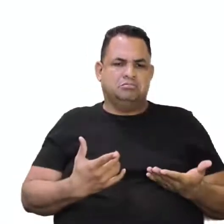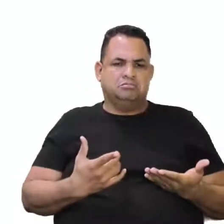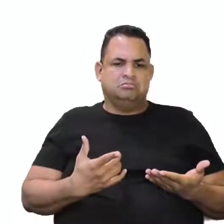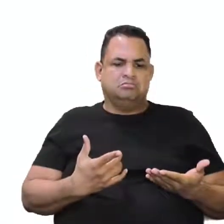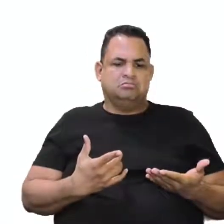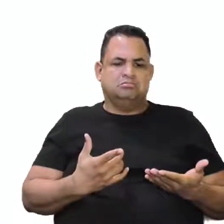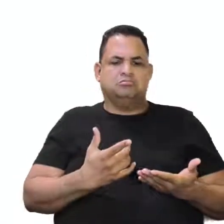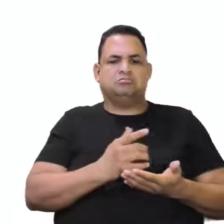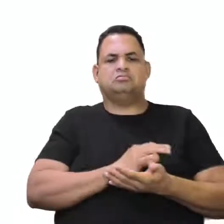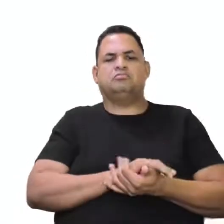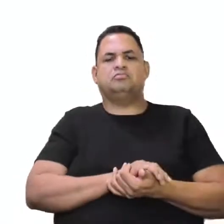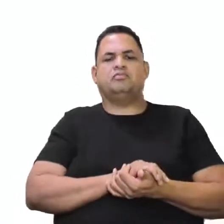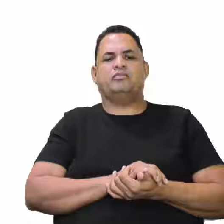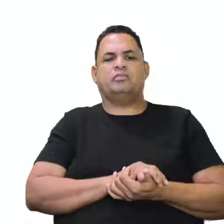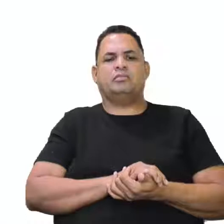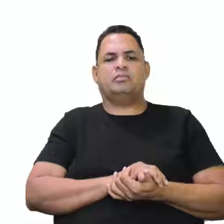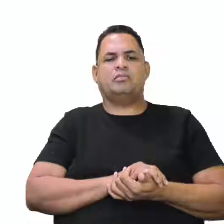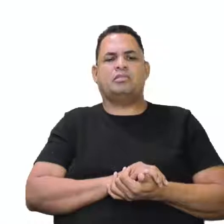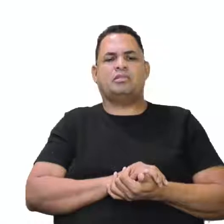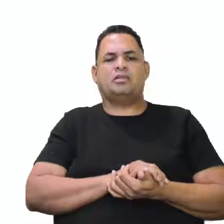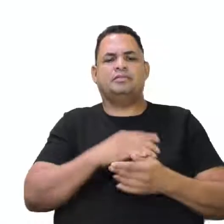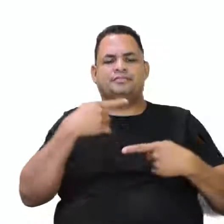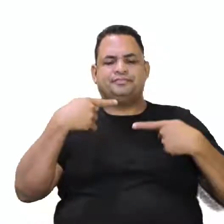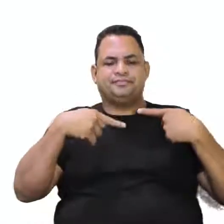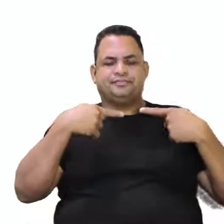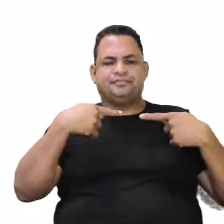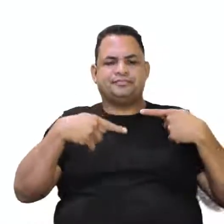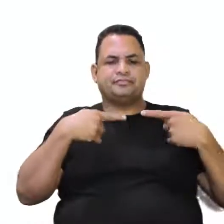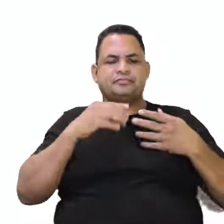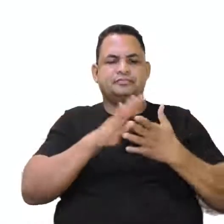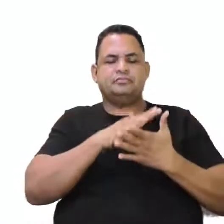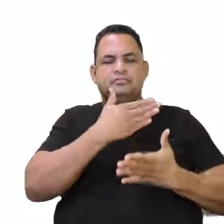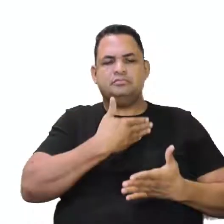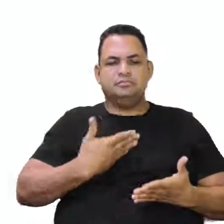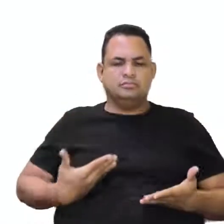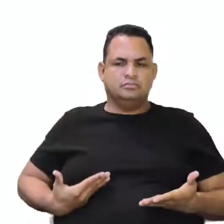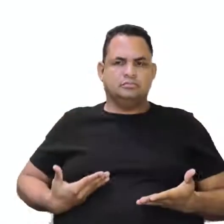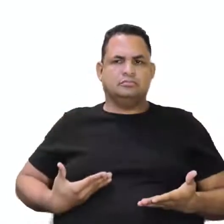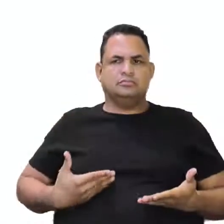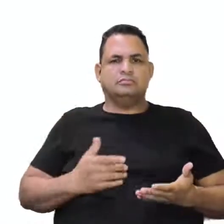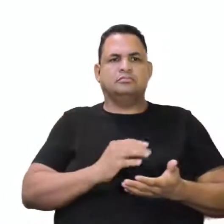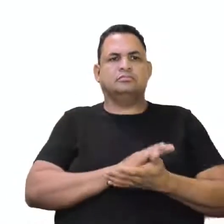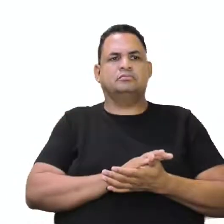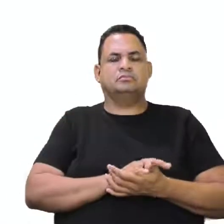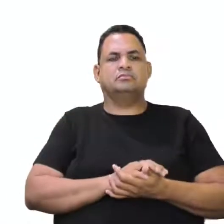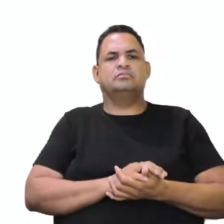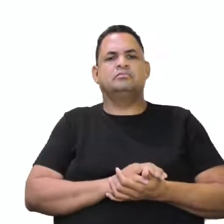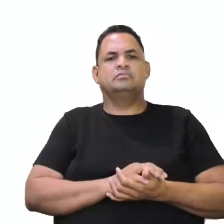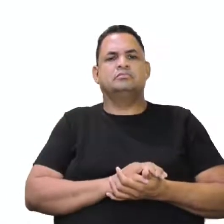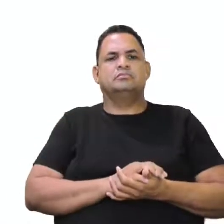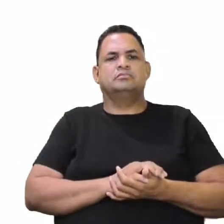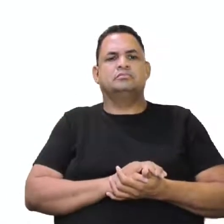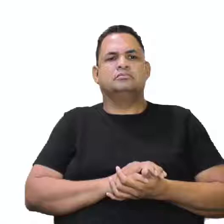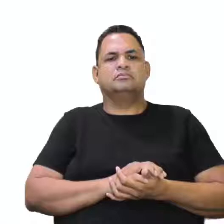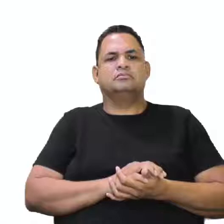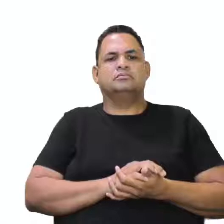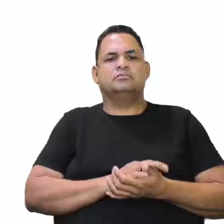há uma fragilidade das políticas públicas, políticas